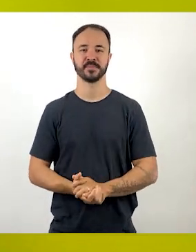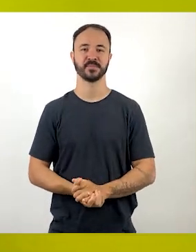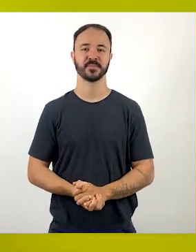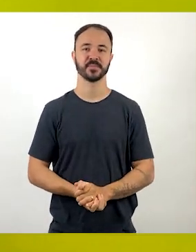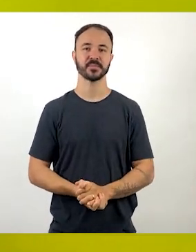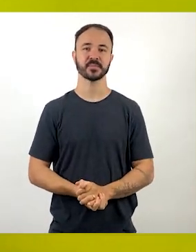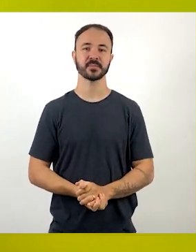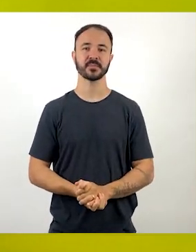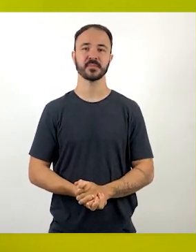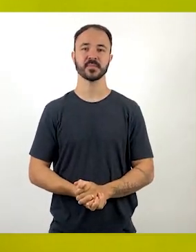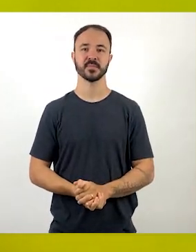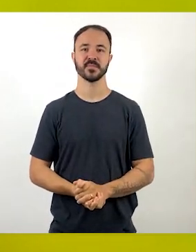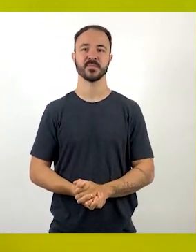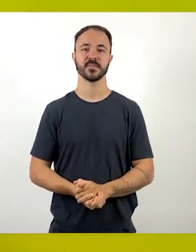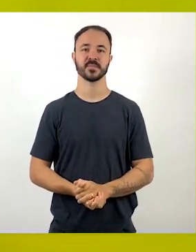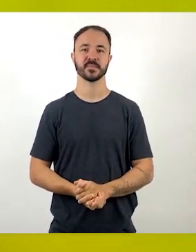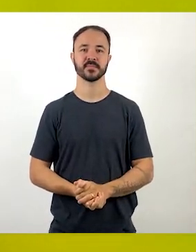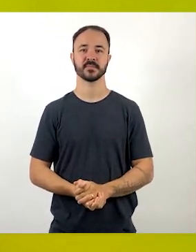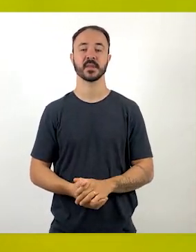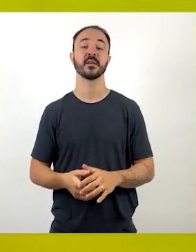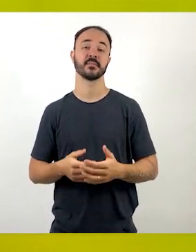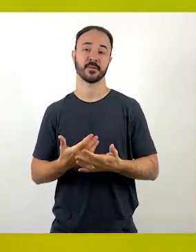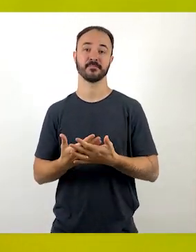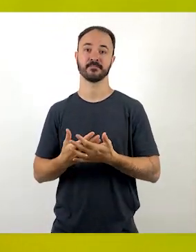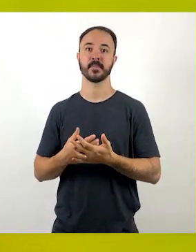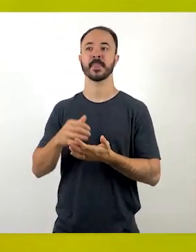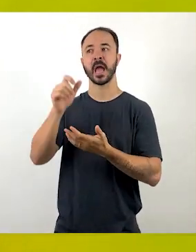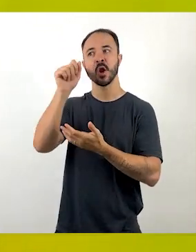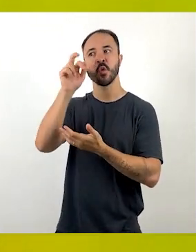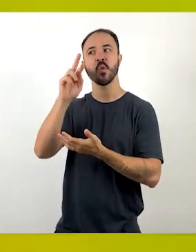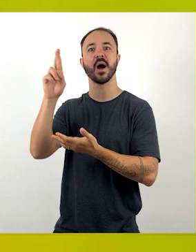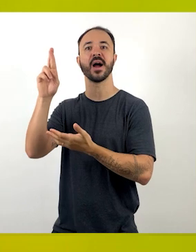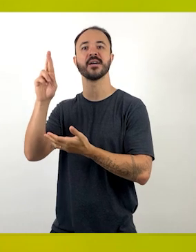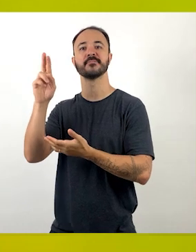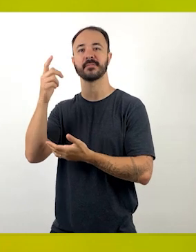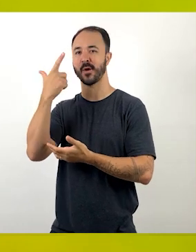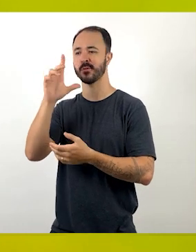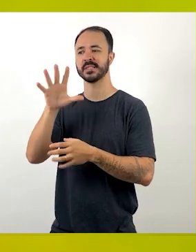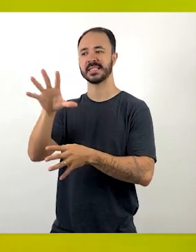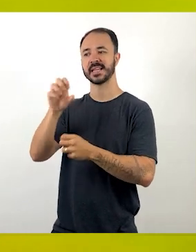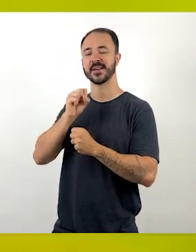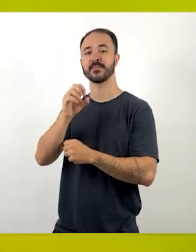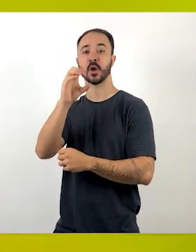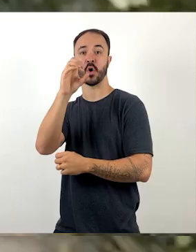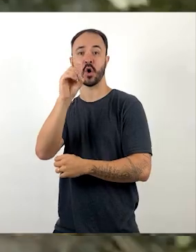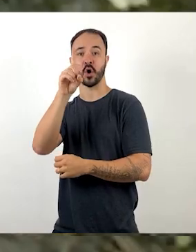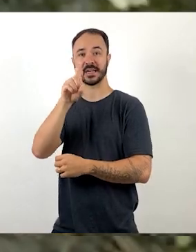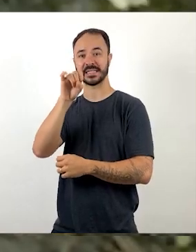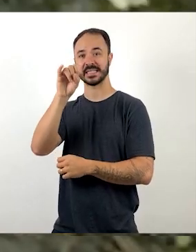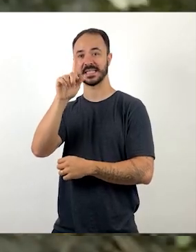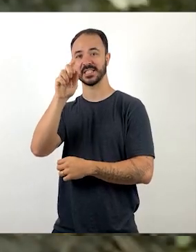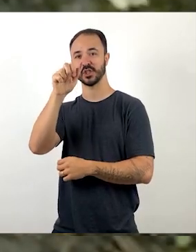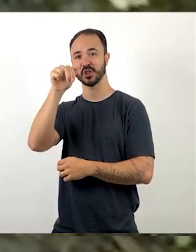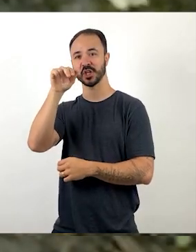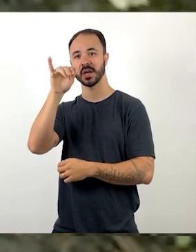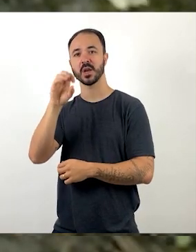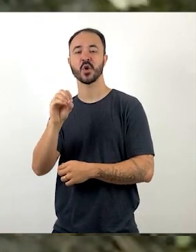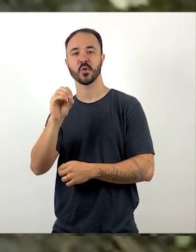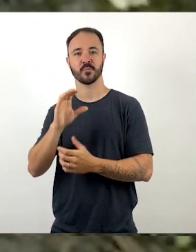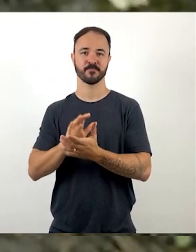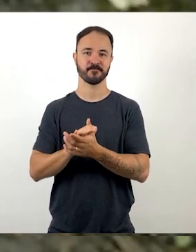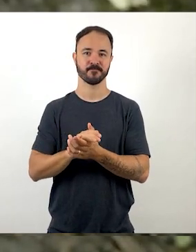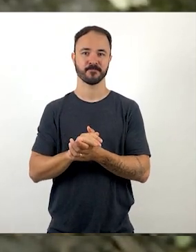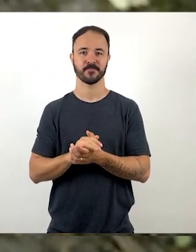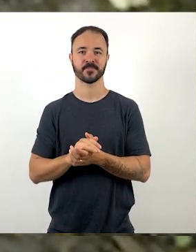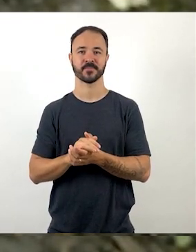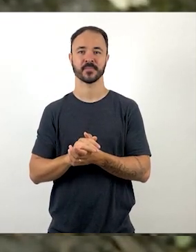da planta, que é através do qual as plantas retiram o oxigênio do ar e expelem o dióxido de carbono. Isso acontece nas mitocôndrias